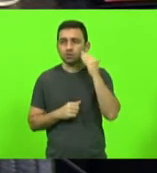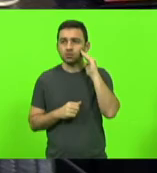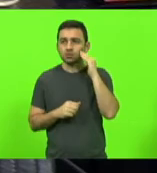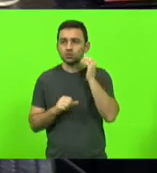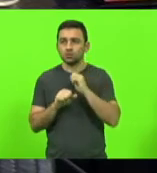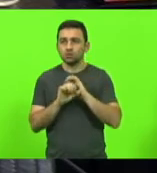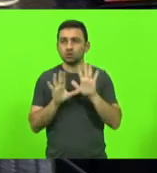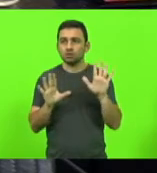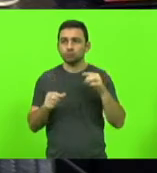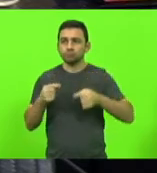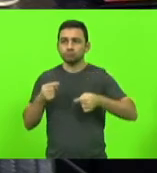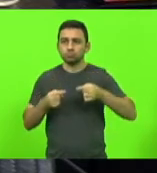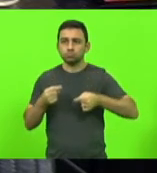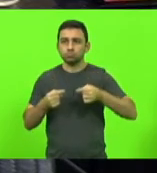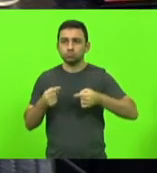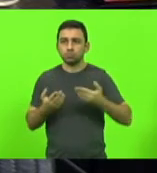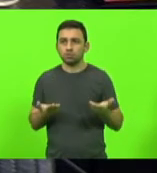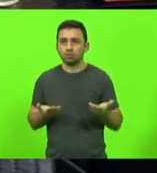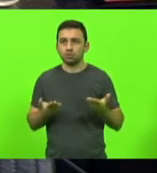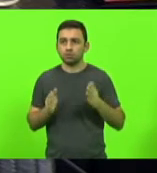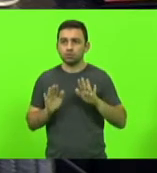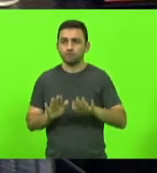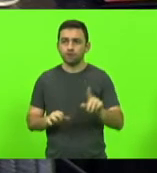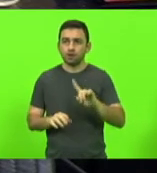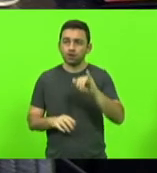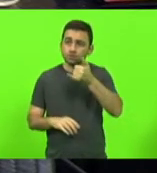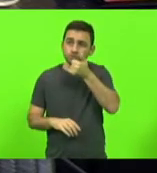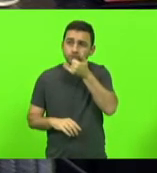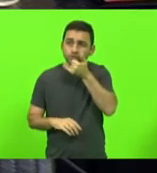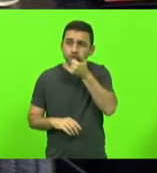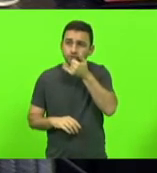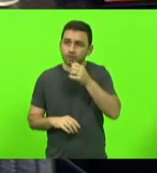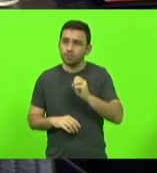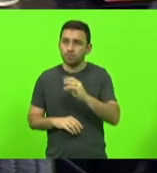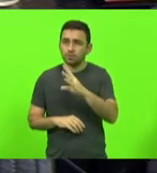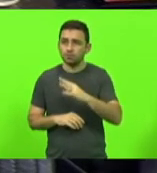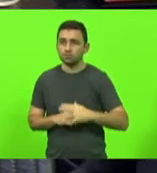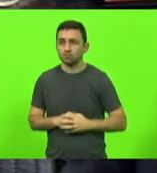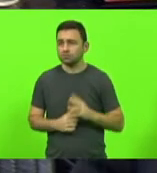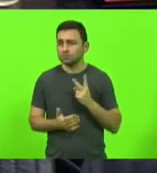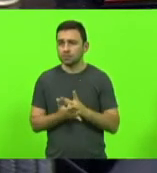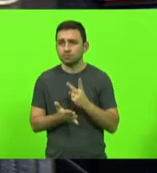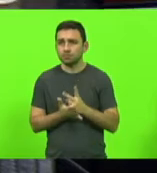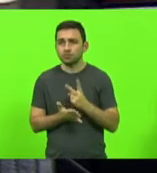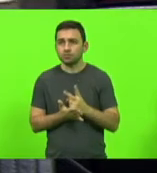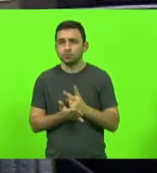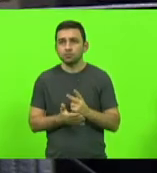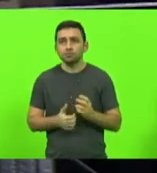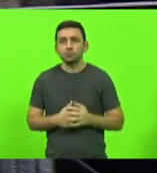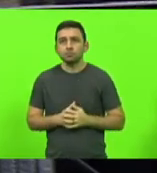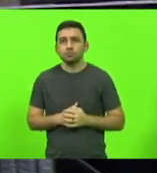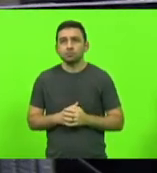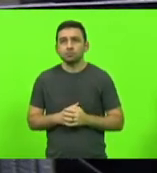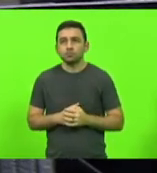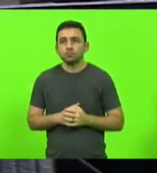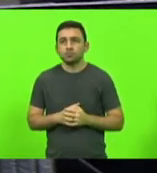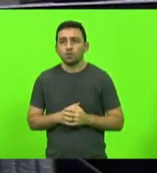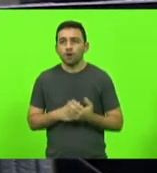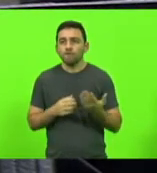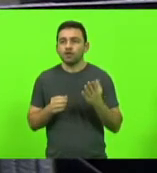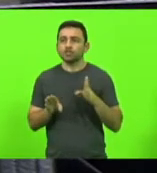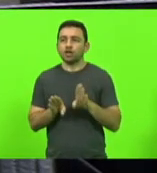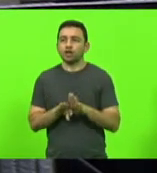essa discussão. Mas, se ele não ficar, justifique, vai embora. Pronto, como sempre aconteceu. Né? Não vai ser fechada